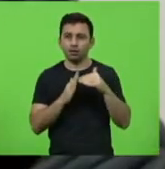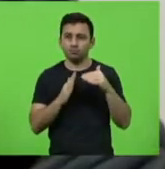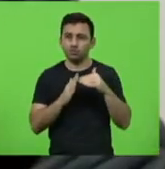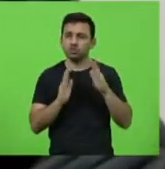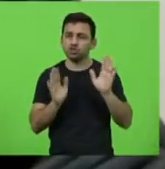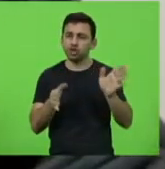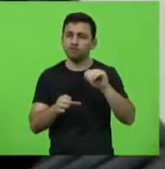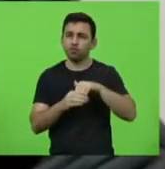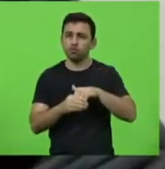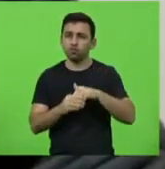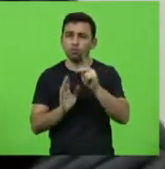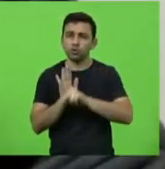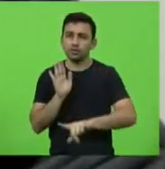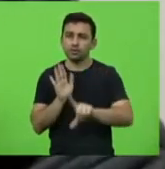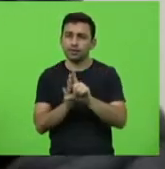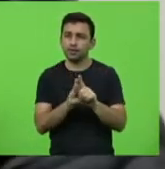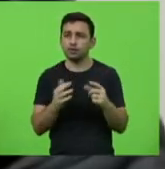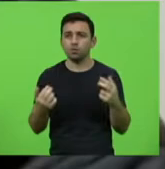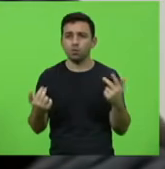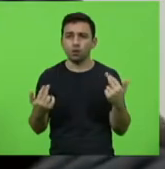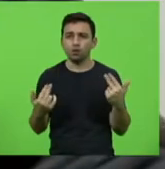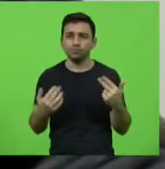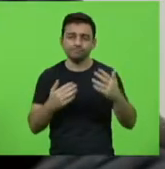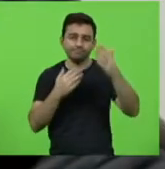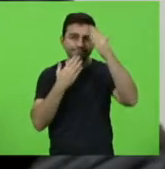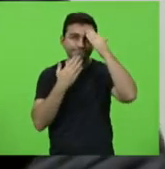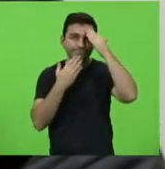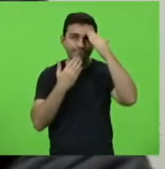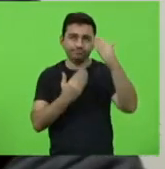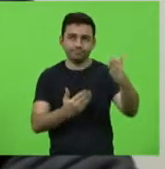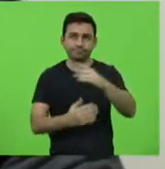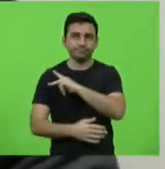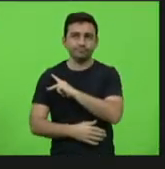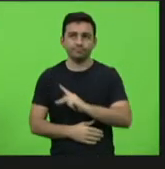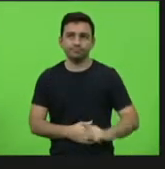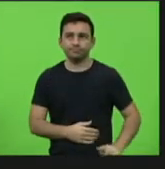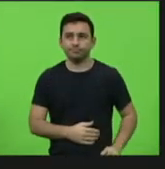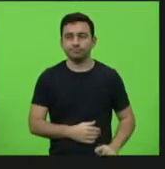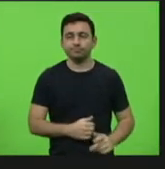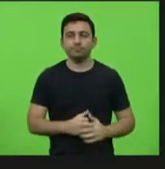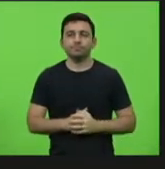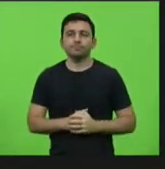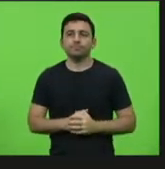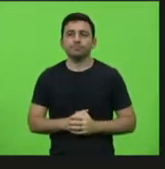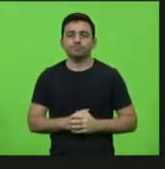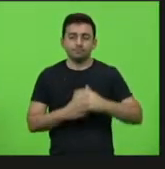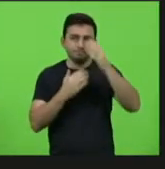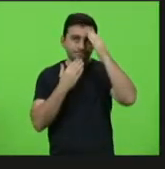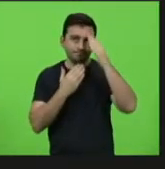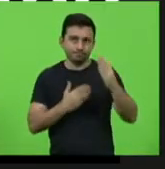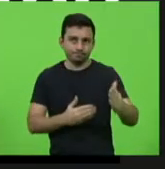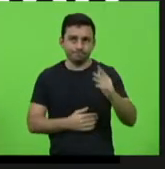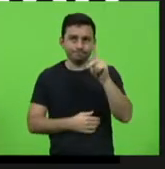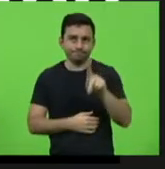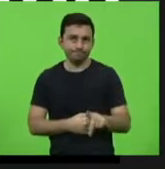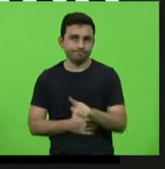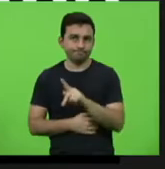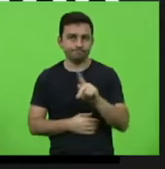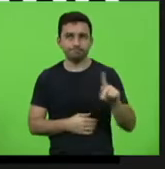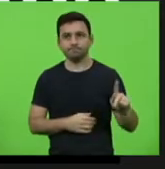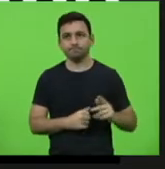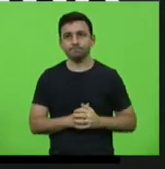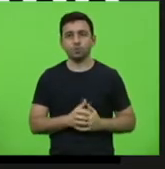mesmo projeto de lei também. Obrigado, senhor presidente. Obrigado, deputado Padre Pedro.